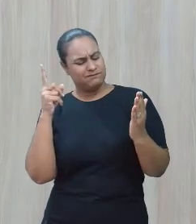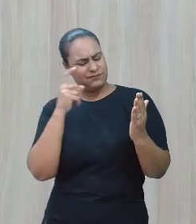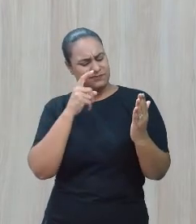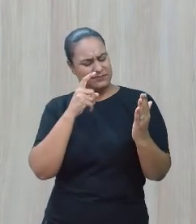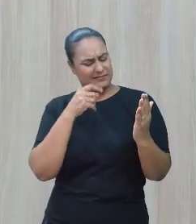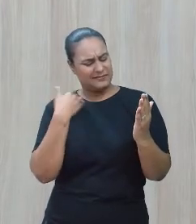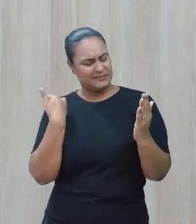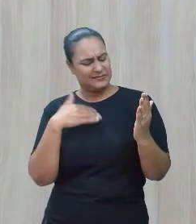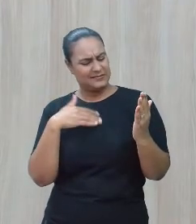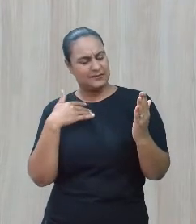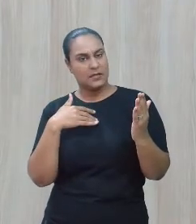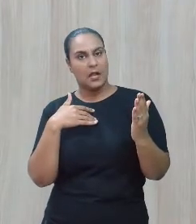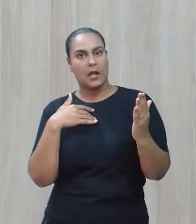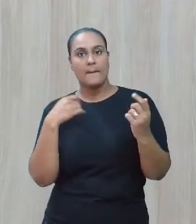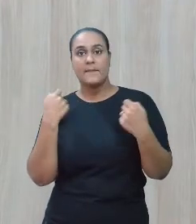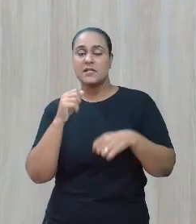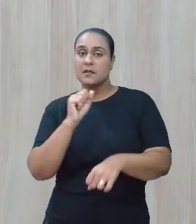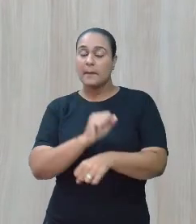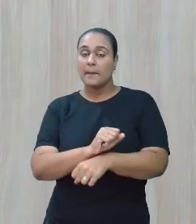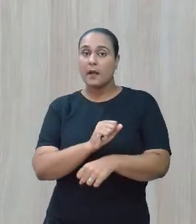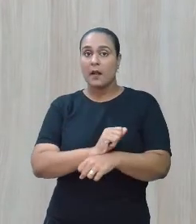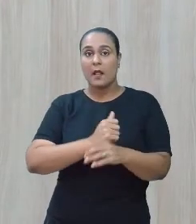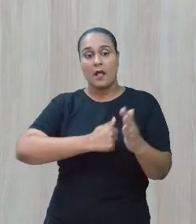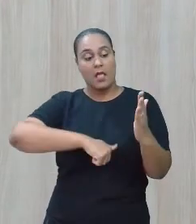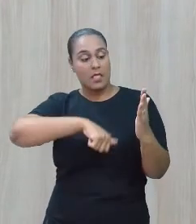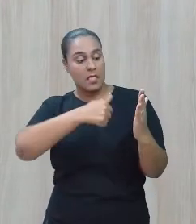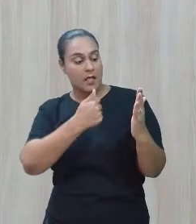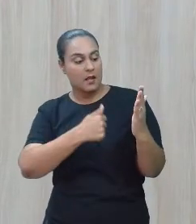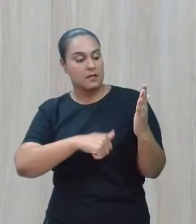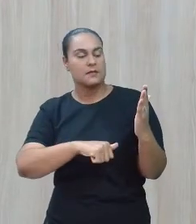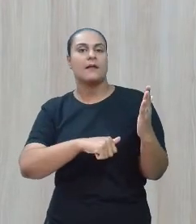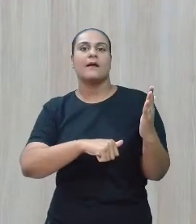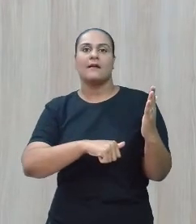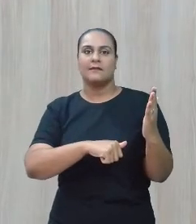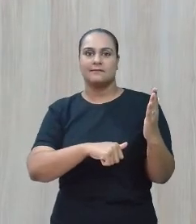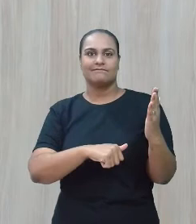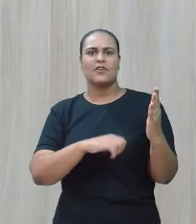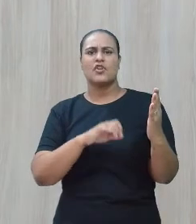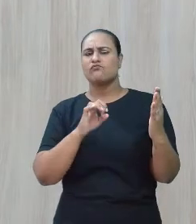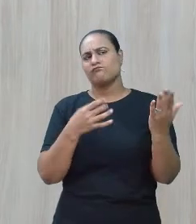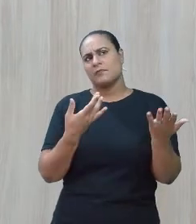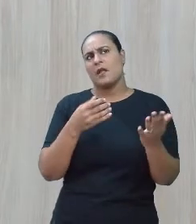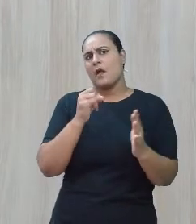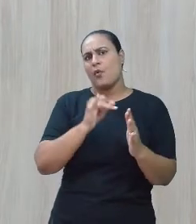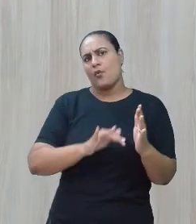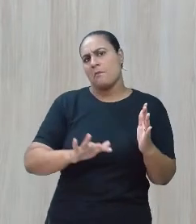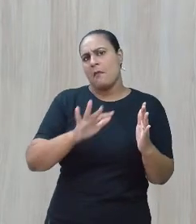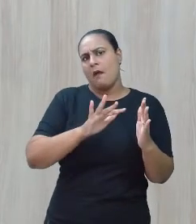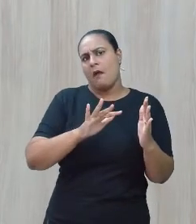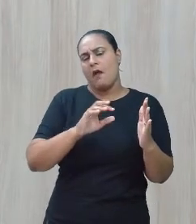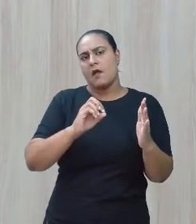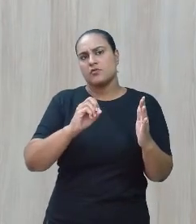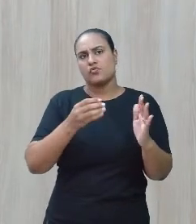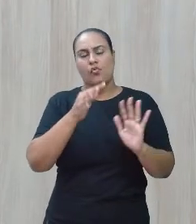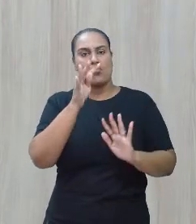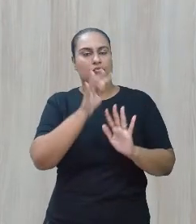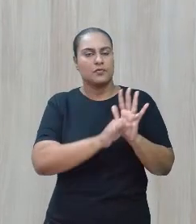permitimos parar e analisar aquele pensamento, ou só aquela imagem que o cartunista,